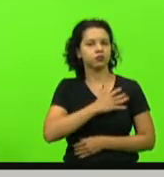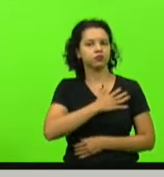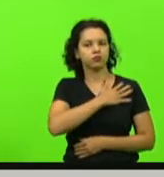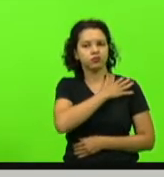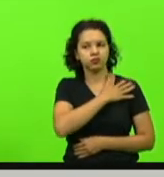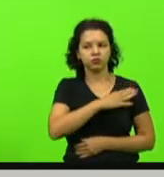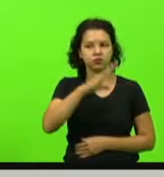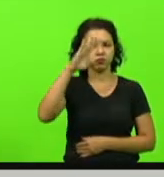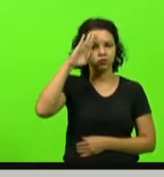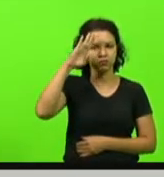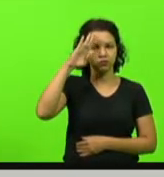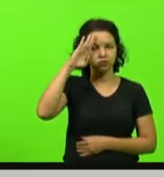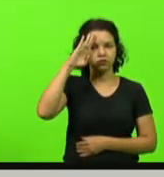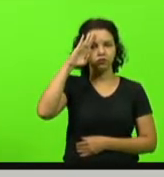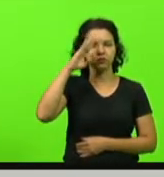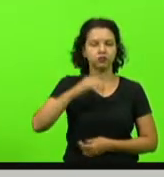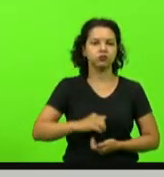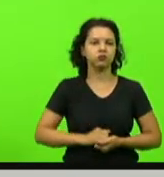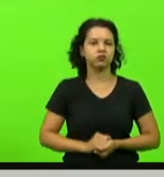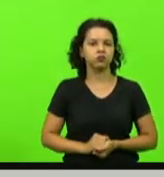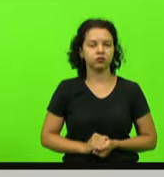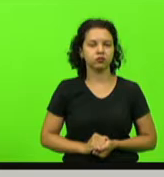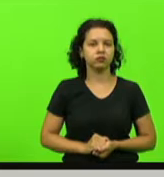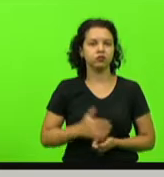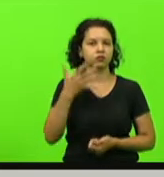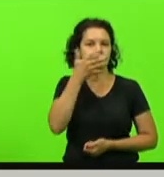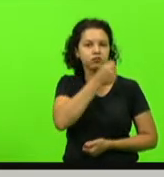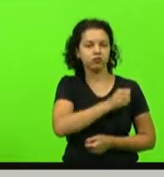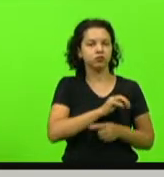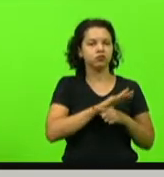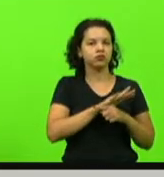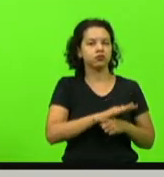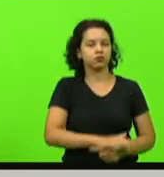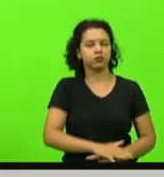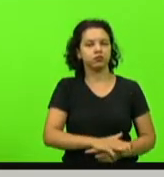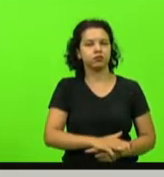Cabreira Vieira, pelo salvamento de uma vítima